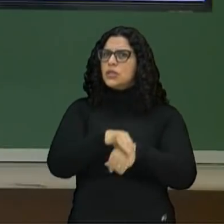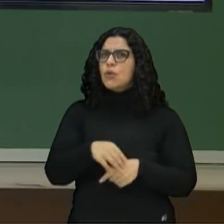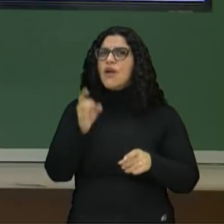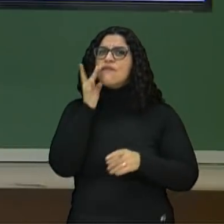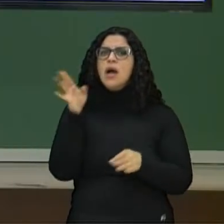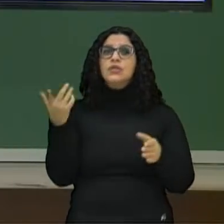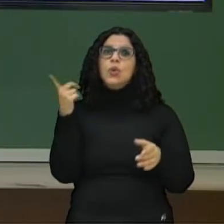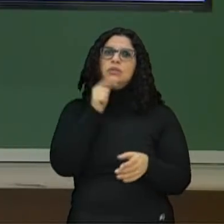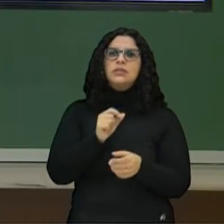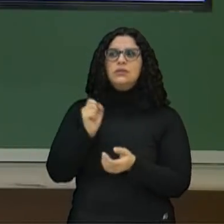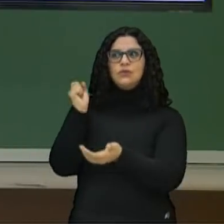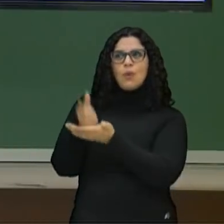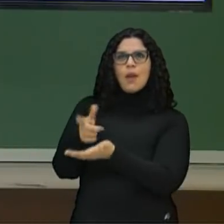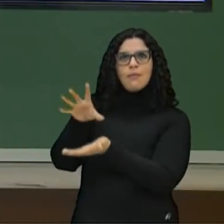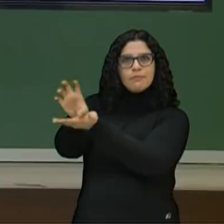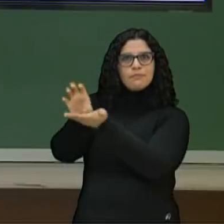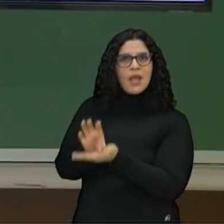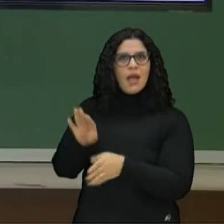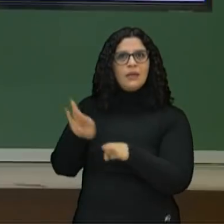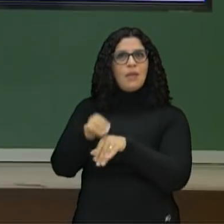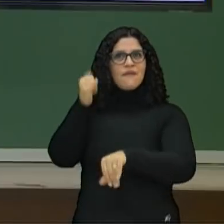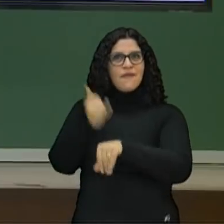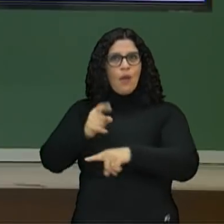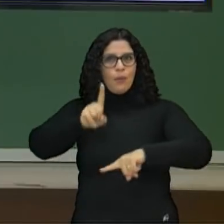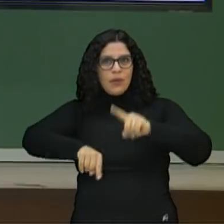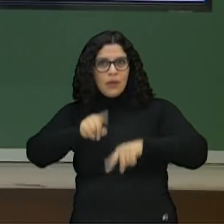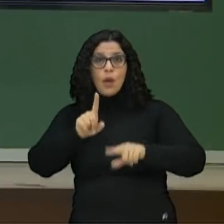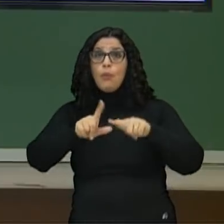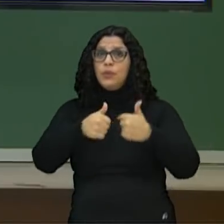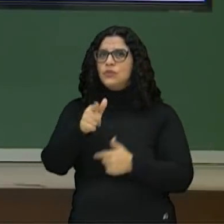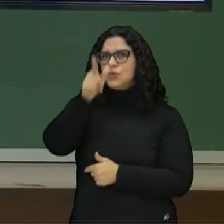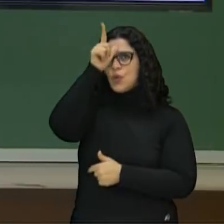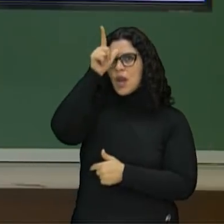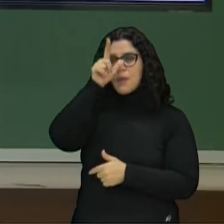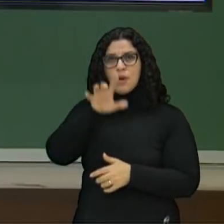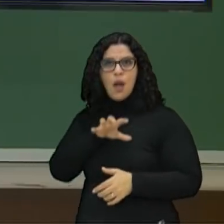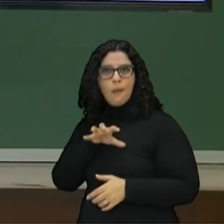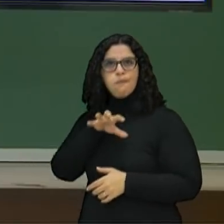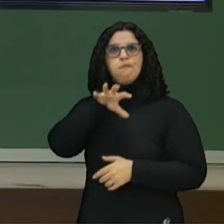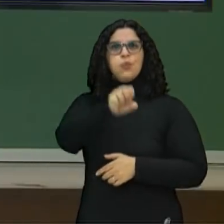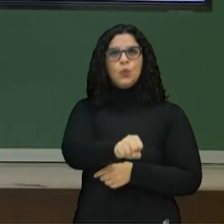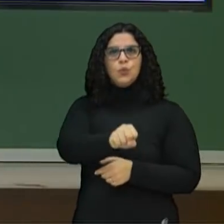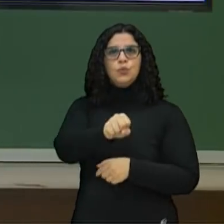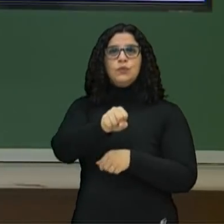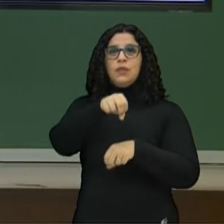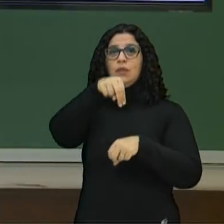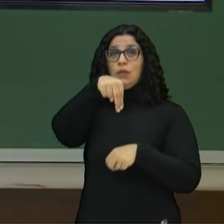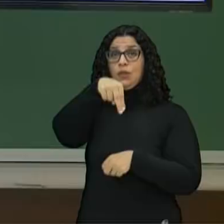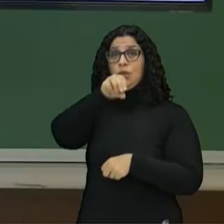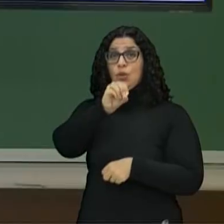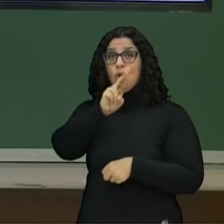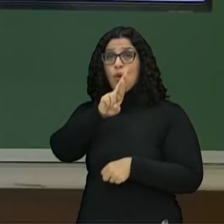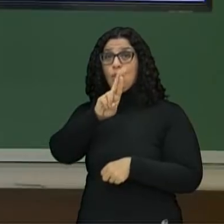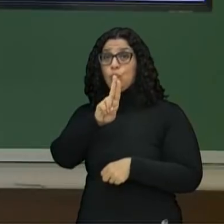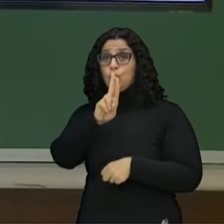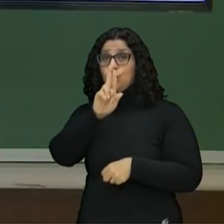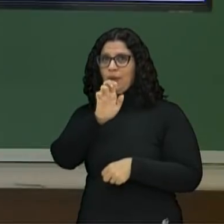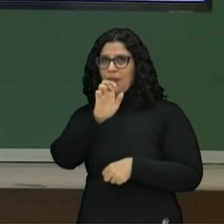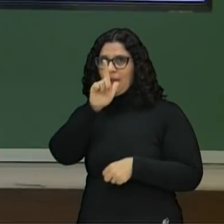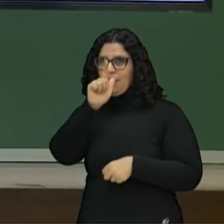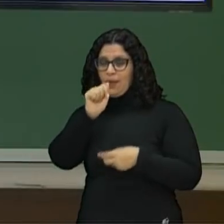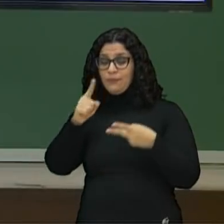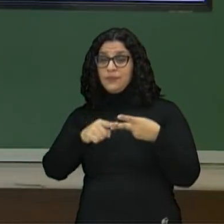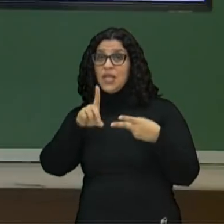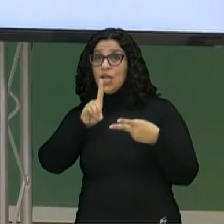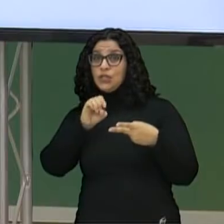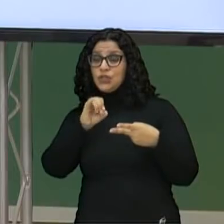fácil acesso a esse ferro da Suécia, a Alemanha nazista então decidiu ocupar a Noruega e a Dinamarca para controlar